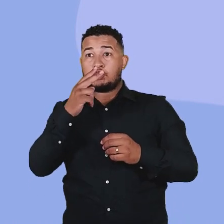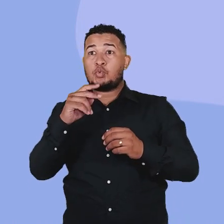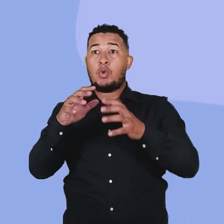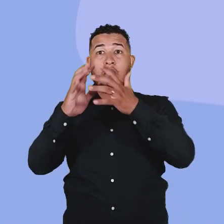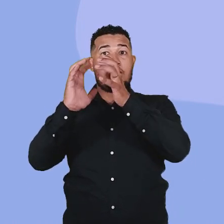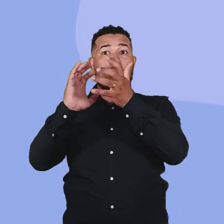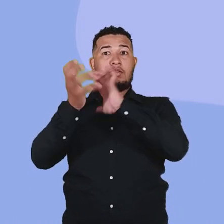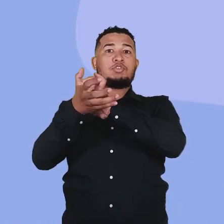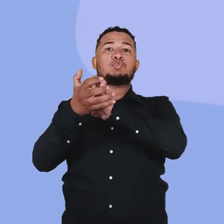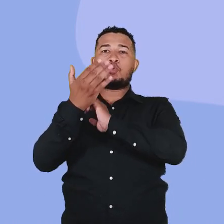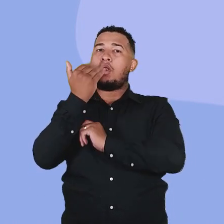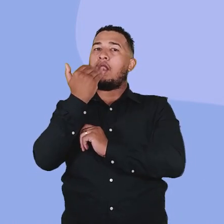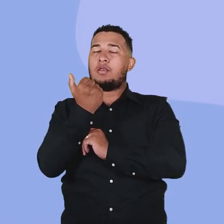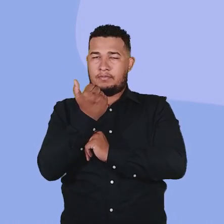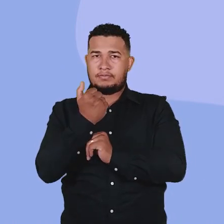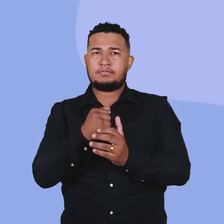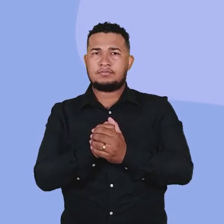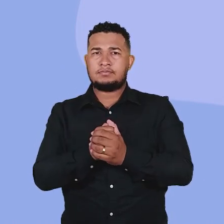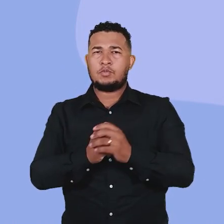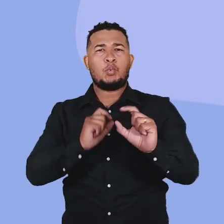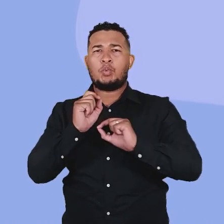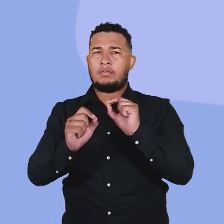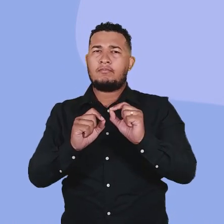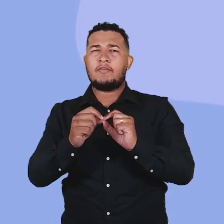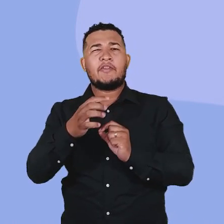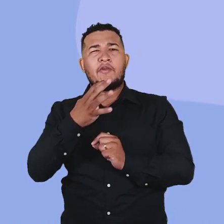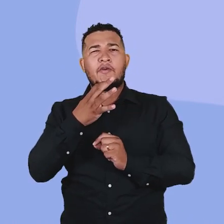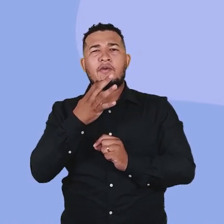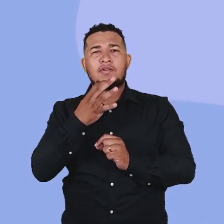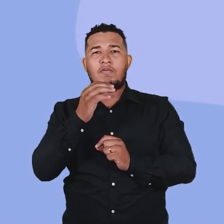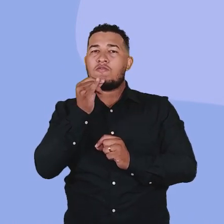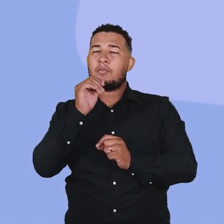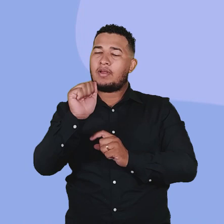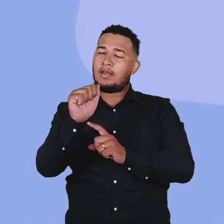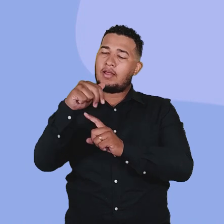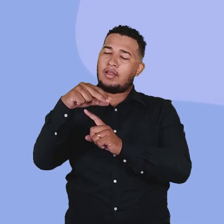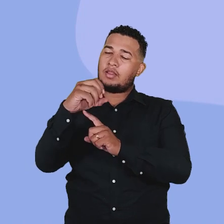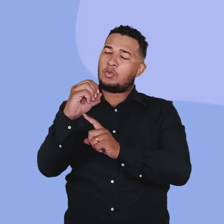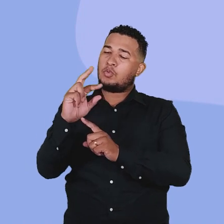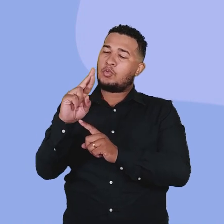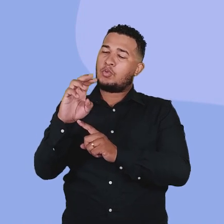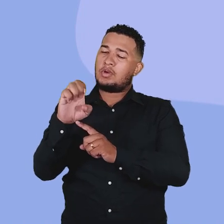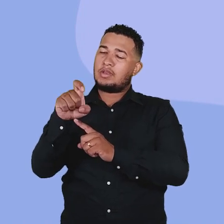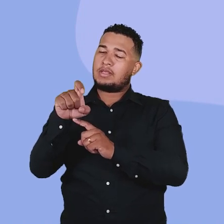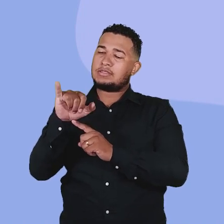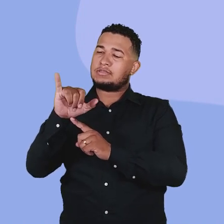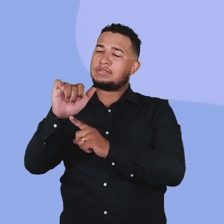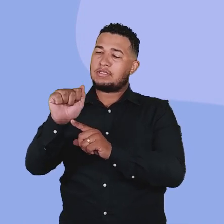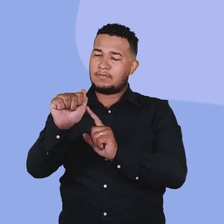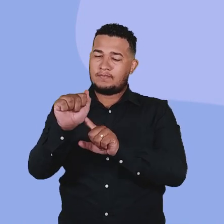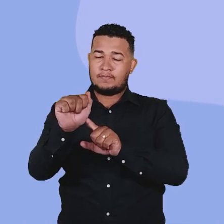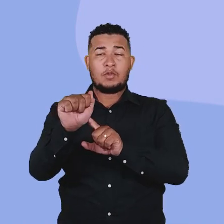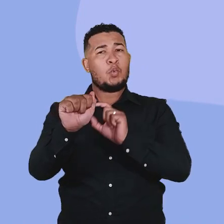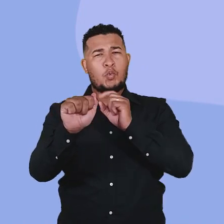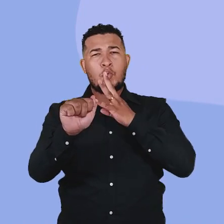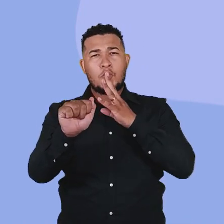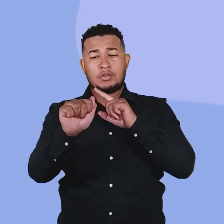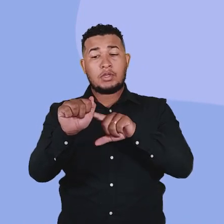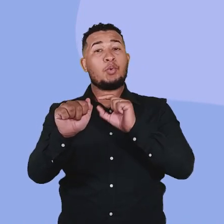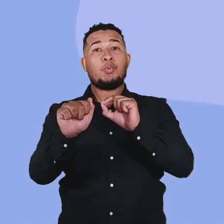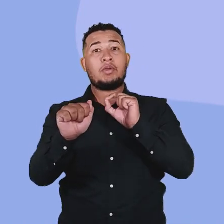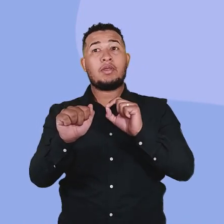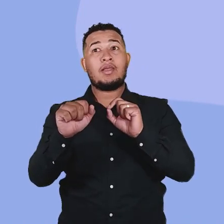Transtornos alimentares e juventude. Esse é um ponto muito importante que nós vamos ver. Já ouvi falar da anorexia? É um